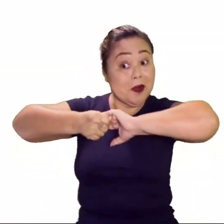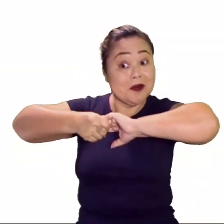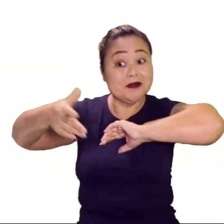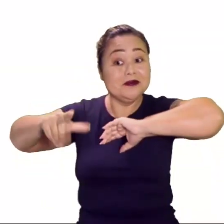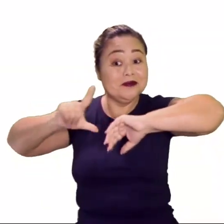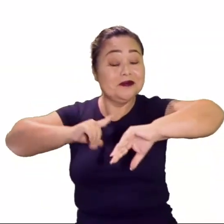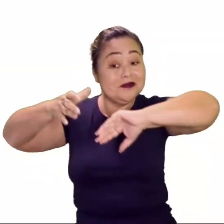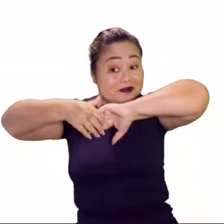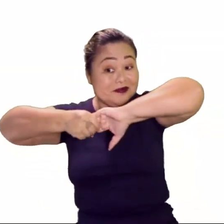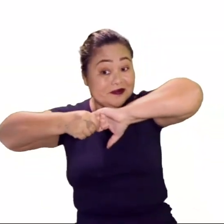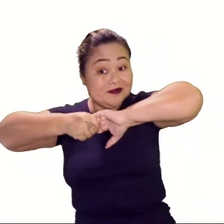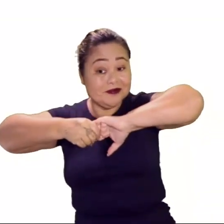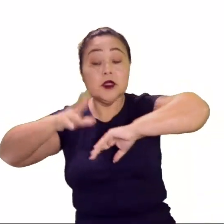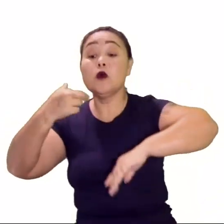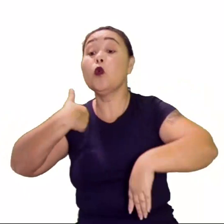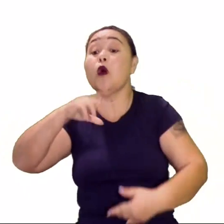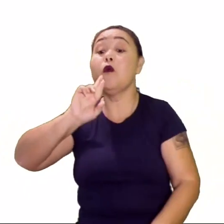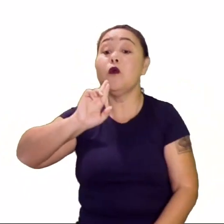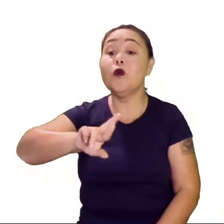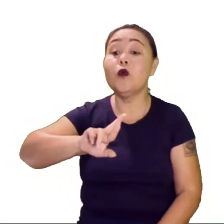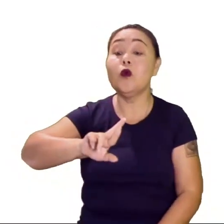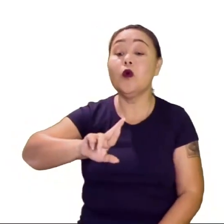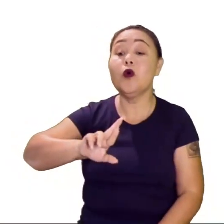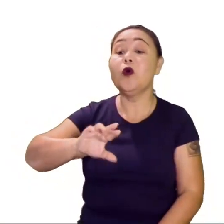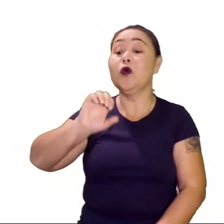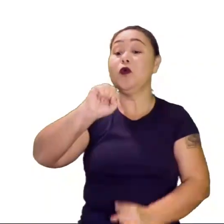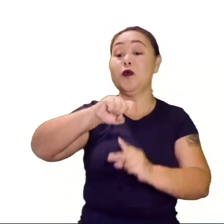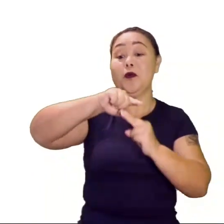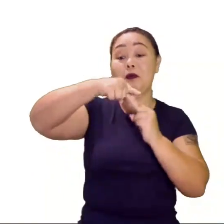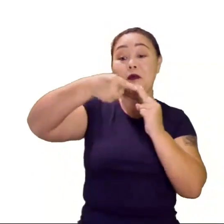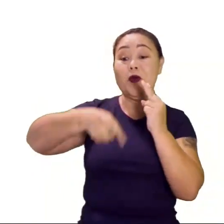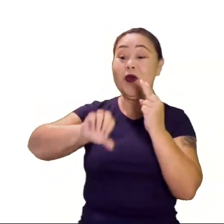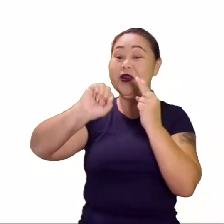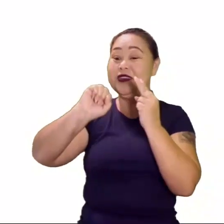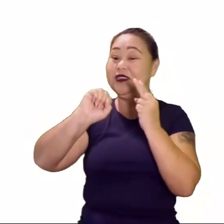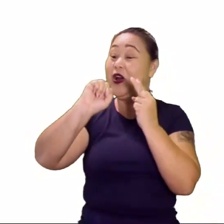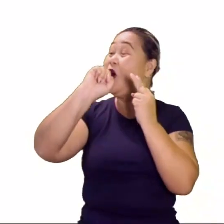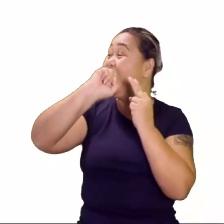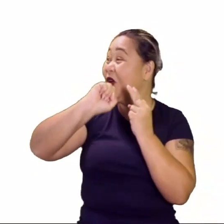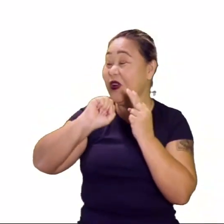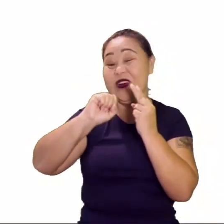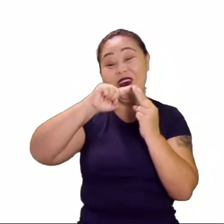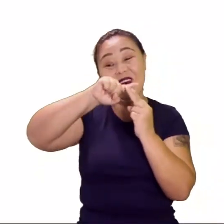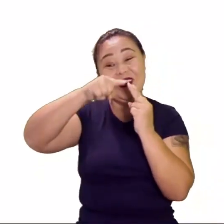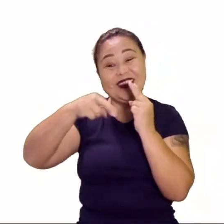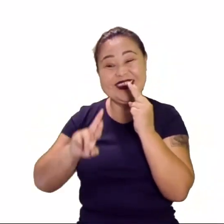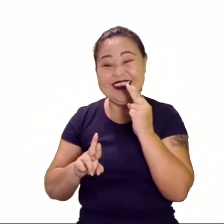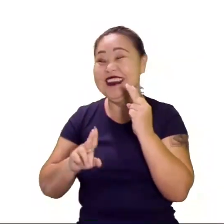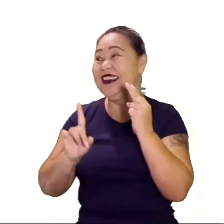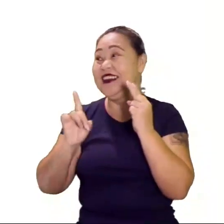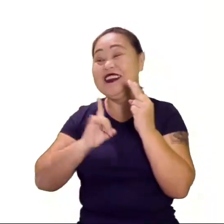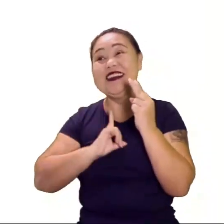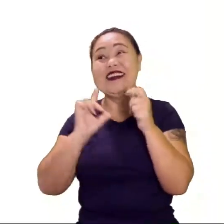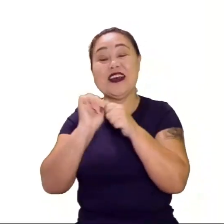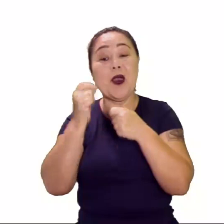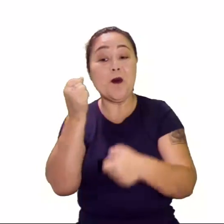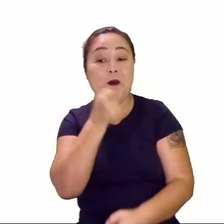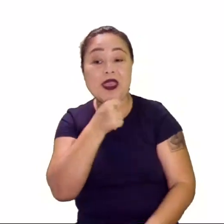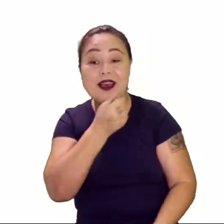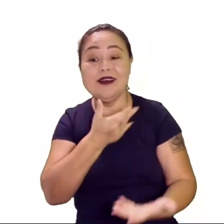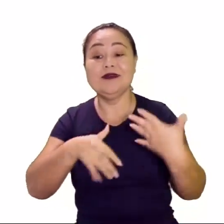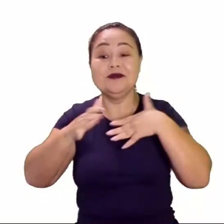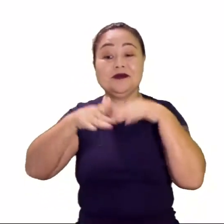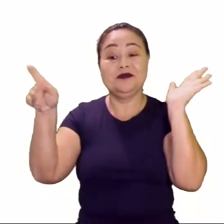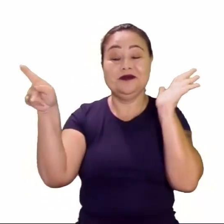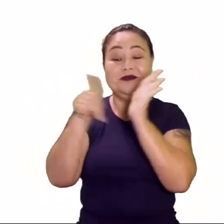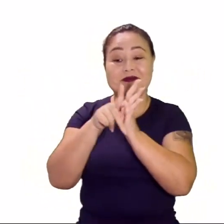né? Vamos lá, qual foi a resposta então? 8pi. 8pi. Piadas matemáticas,